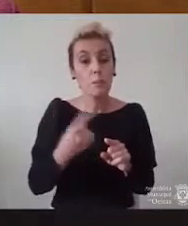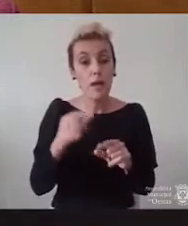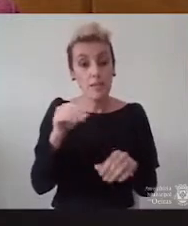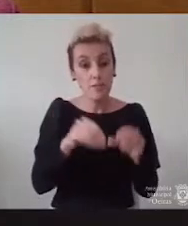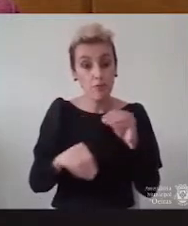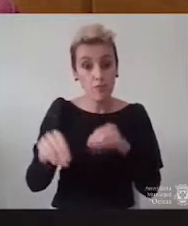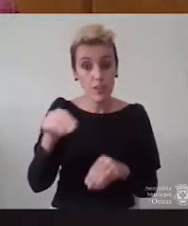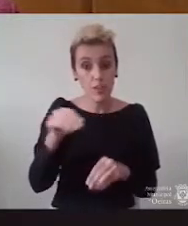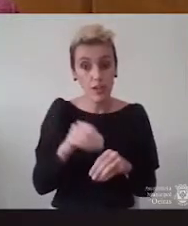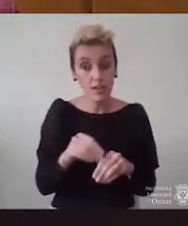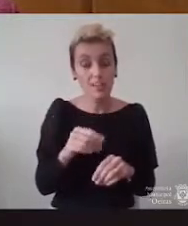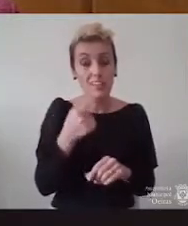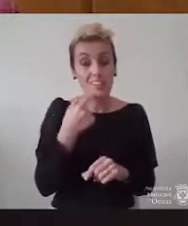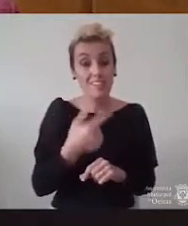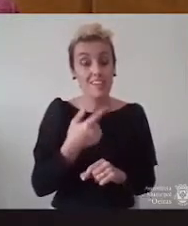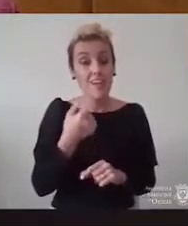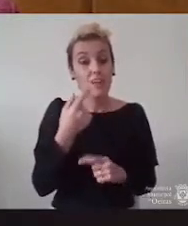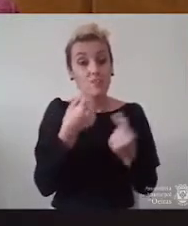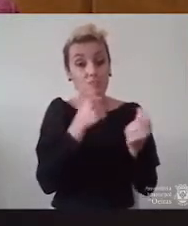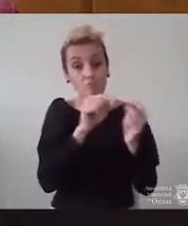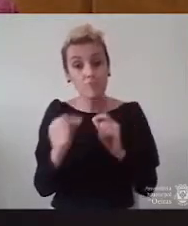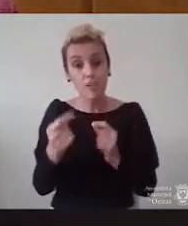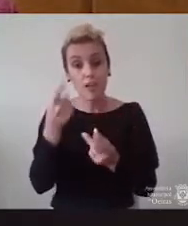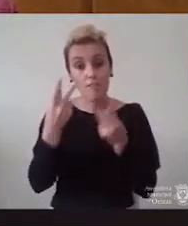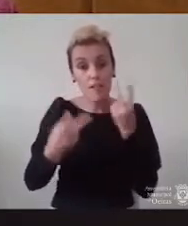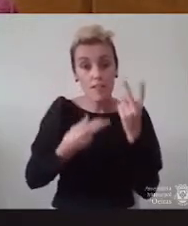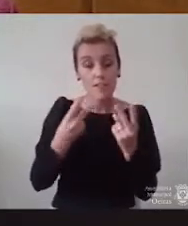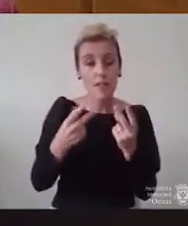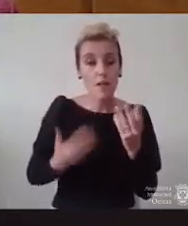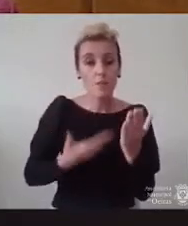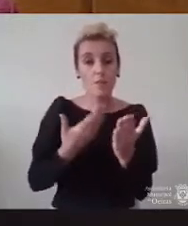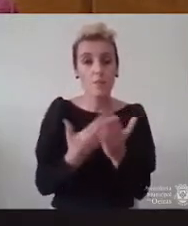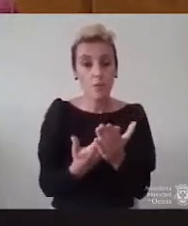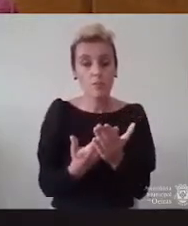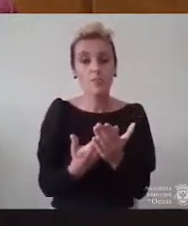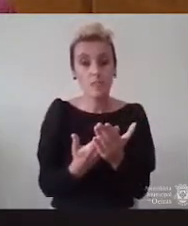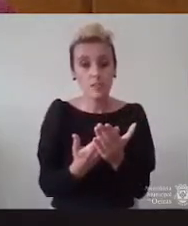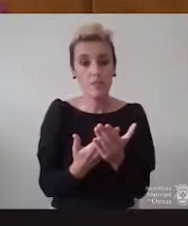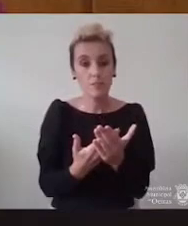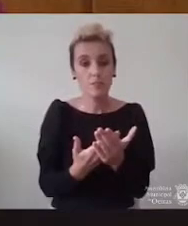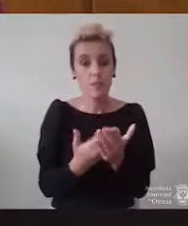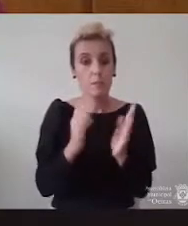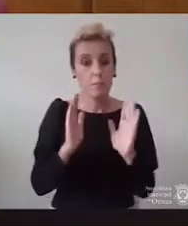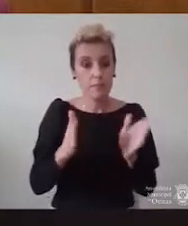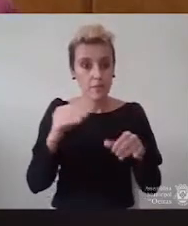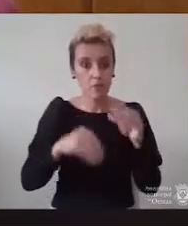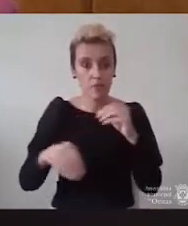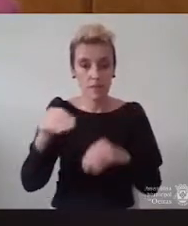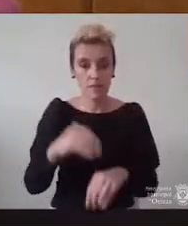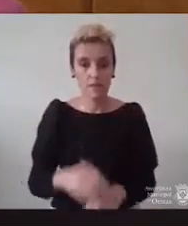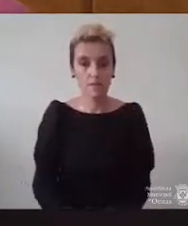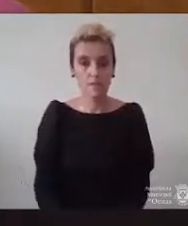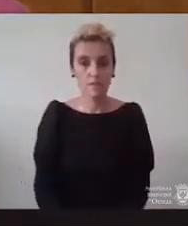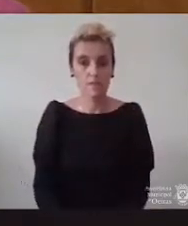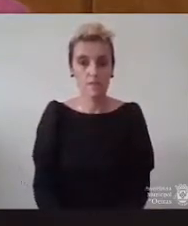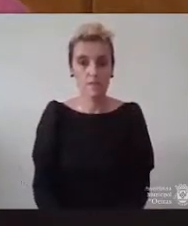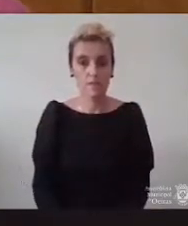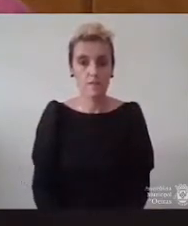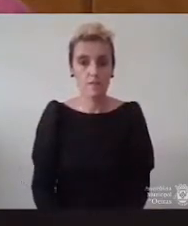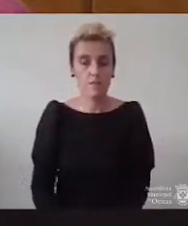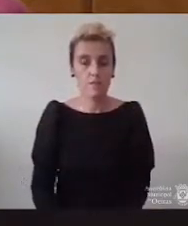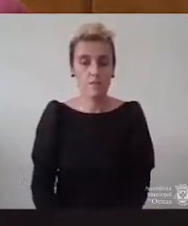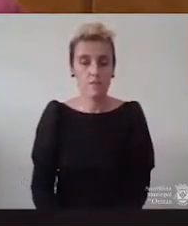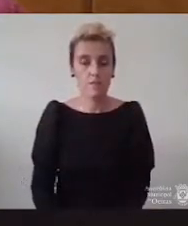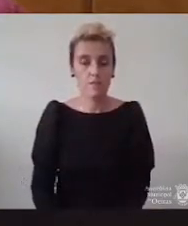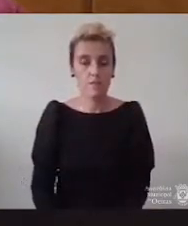da proposta da Câmara Municipal de Oeiras 808 e ela tem que ser votada. Nós vamos nos debruçar, enquanto